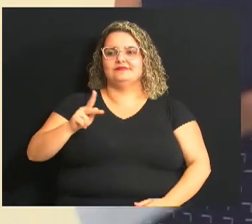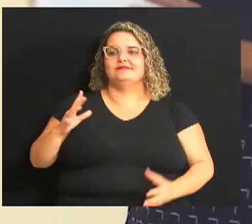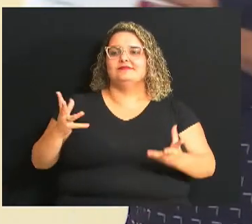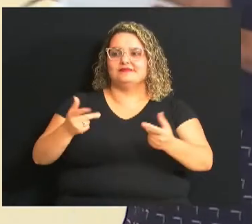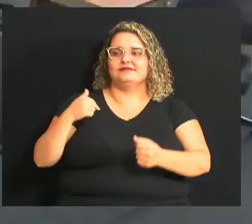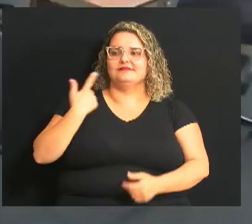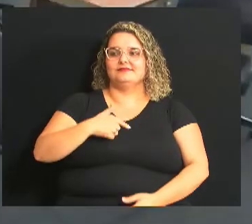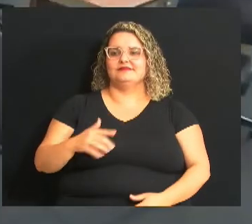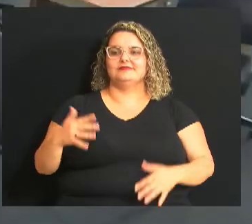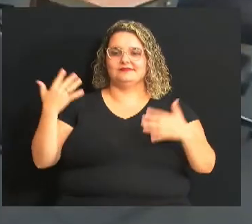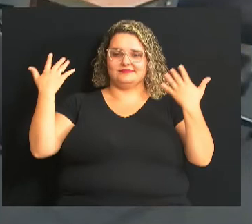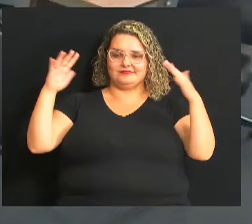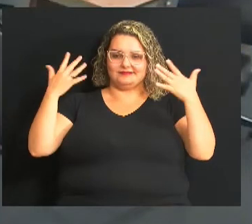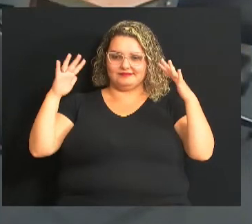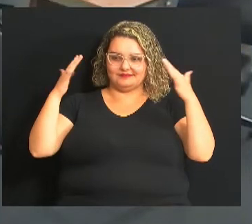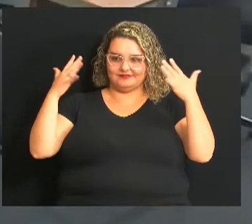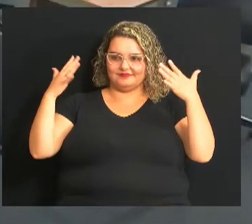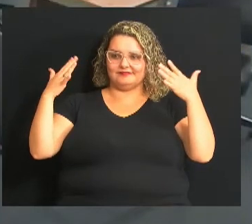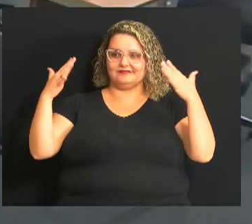Obrigado.